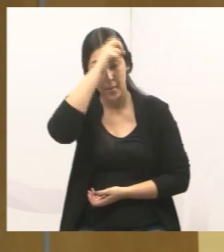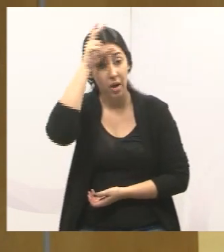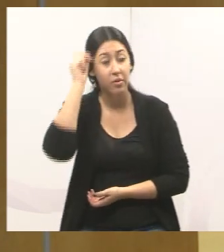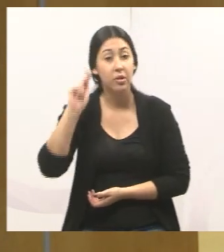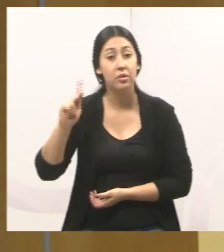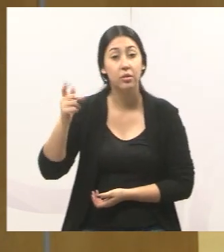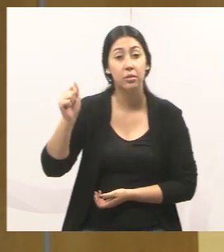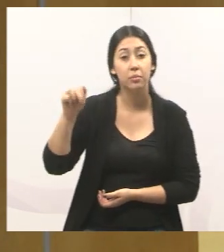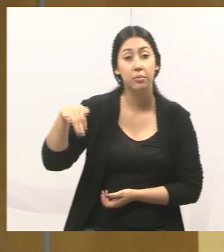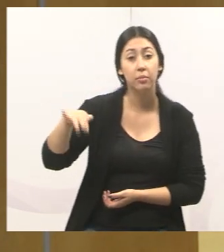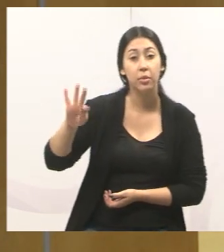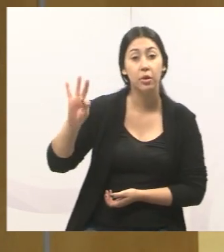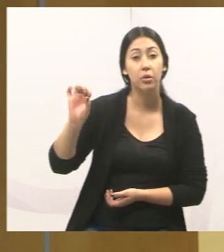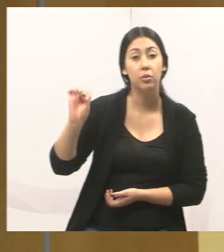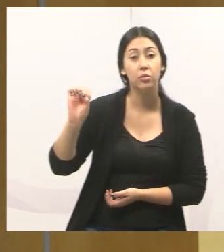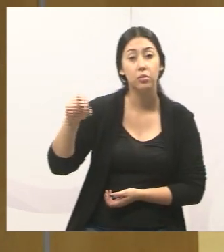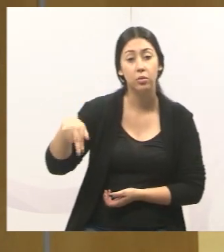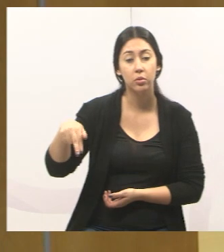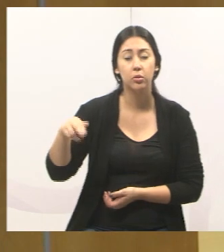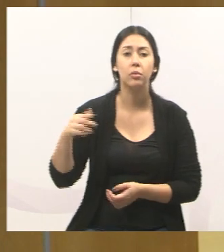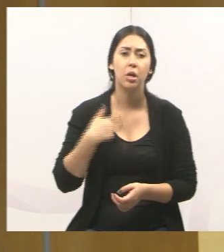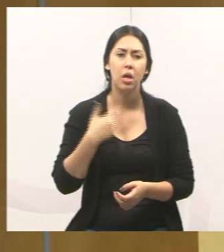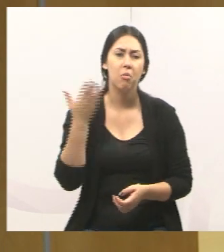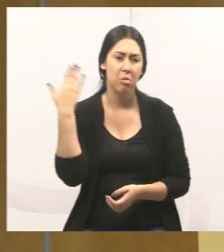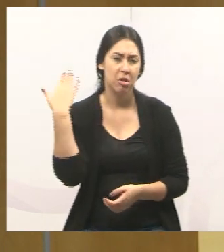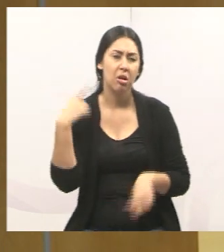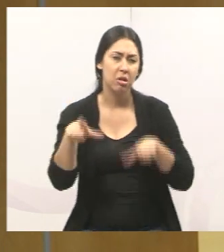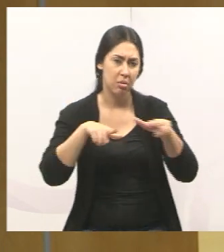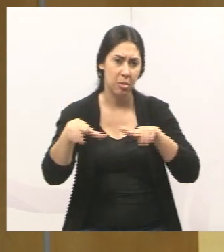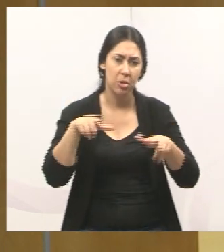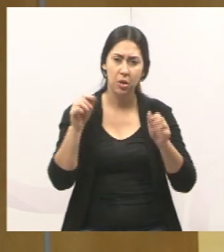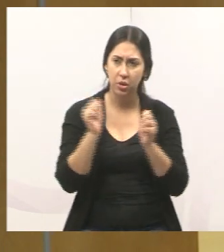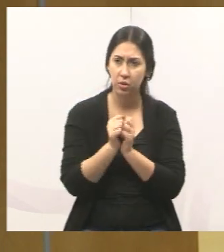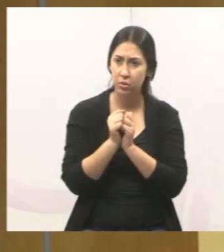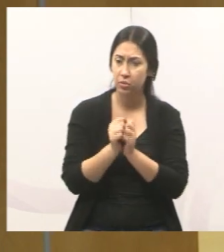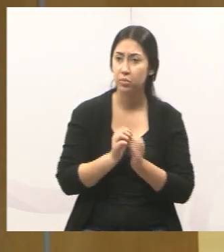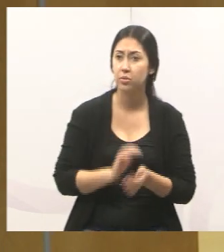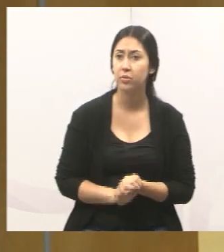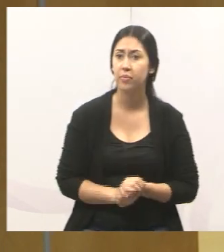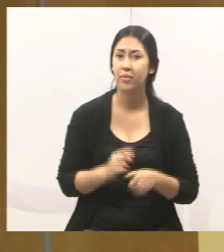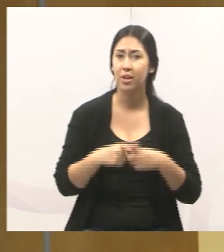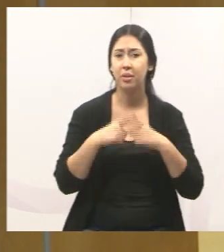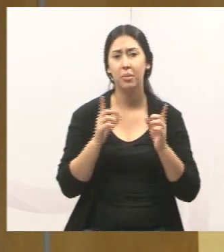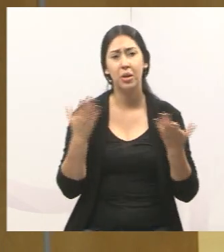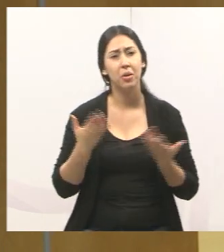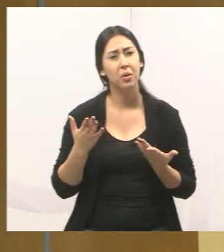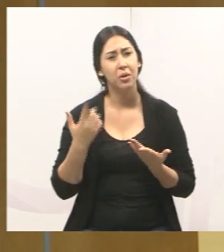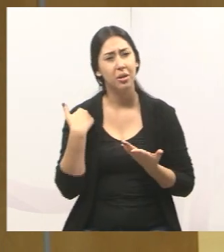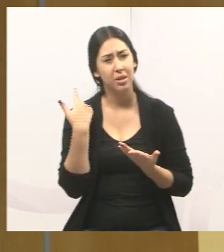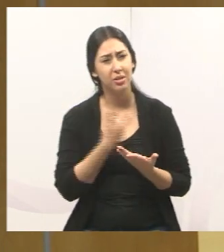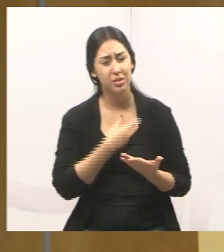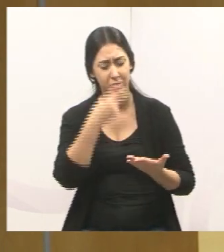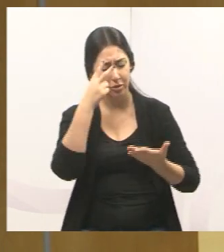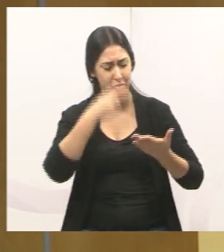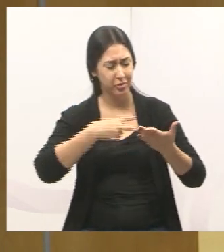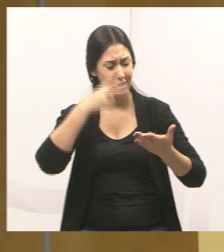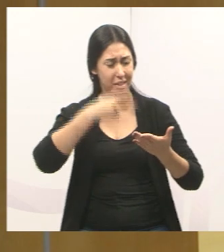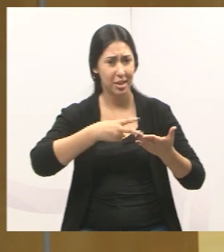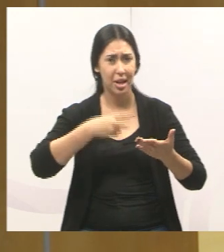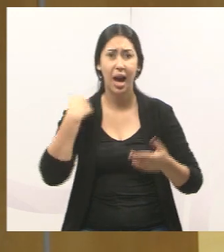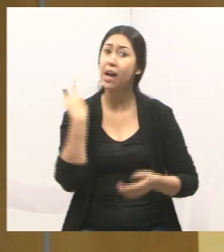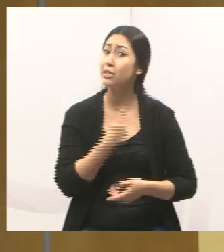quero aí até agradecer, o Arildo está aqui, ele sabe disso, que eu também estive junto lá. Mas hoje a gente está aqui numa situação de